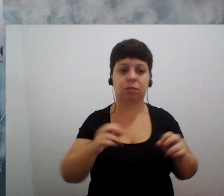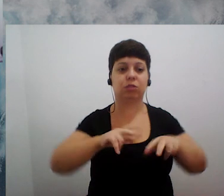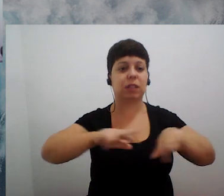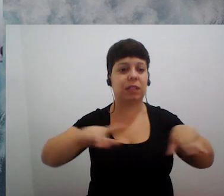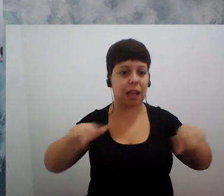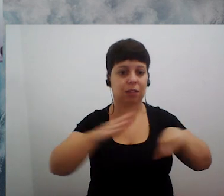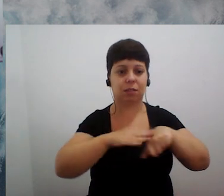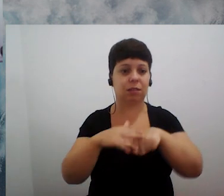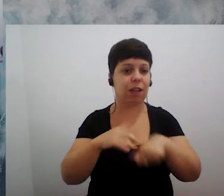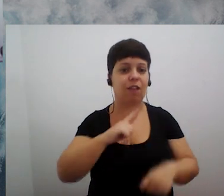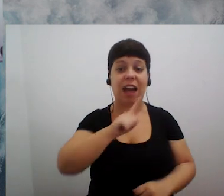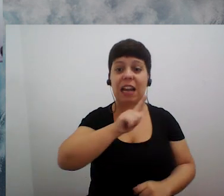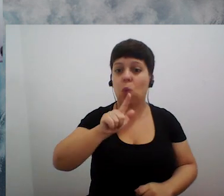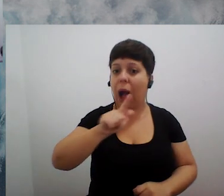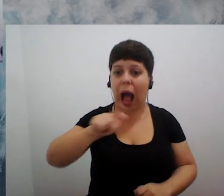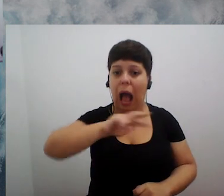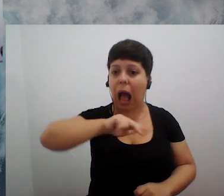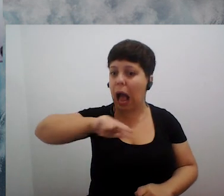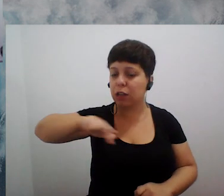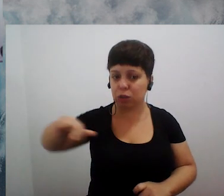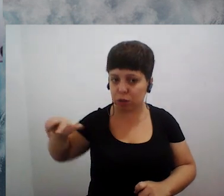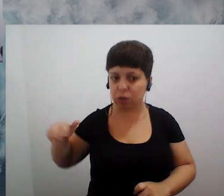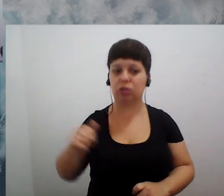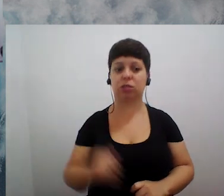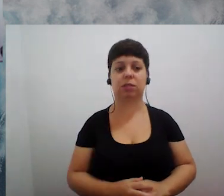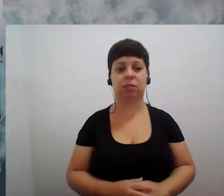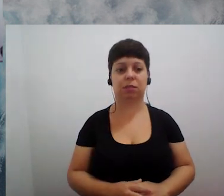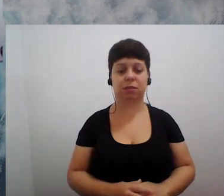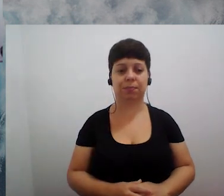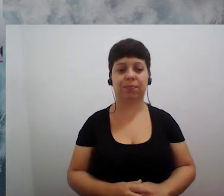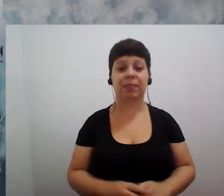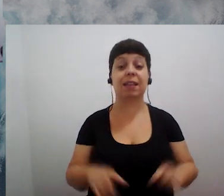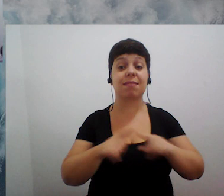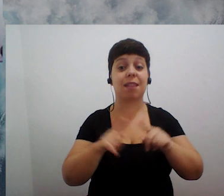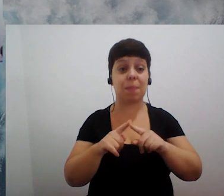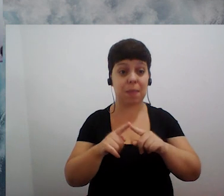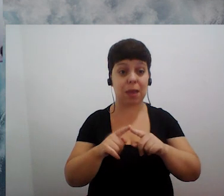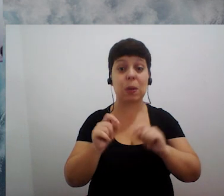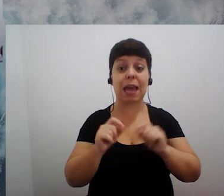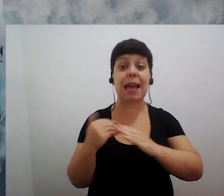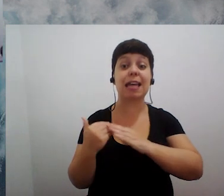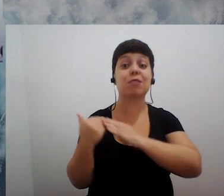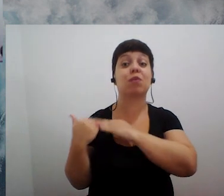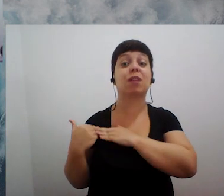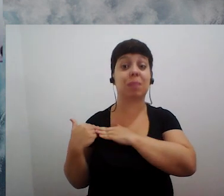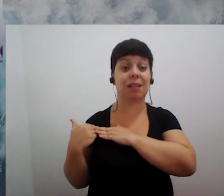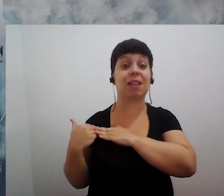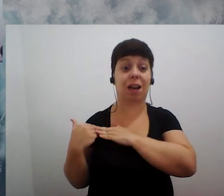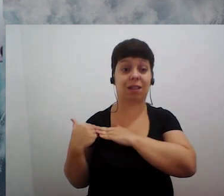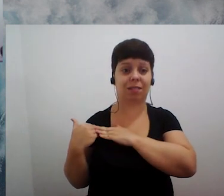a diversidade de habilidades e de linguagens que tem aqui. E acho que, sobretudo, a responsabilidade que